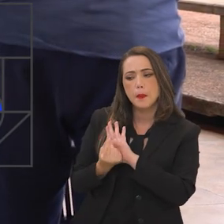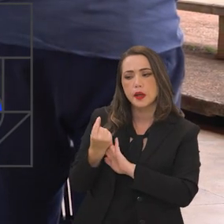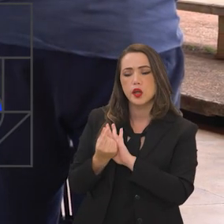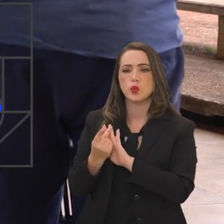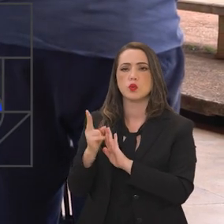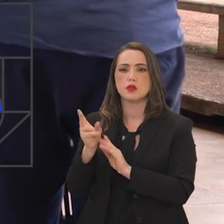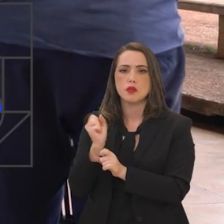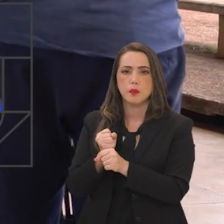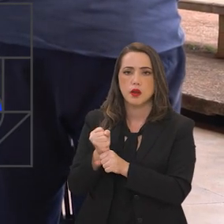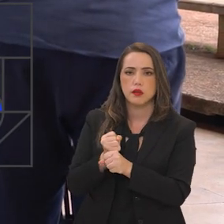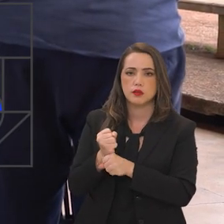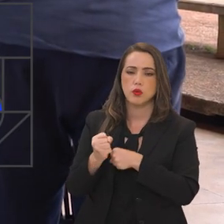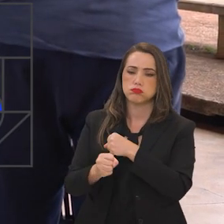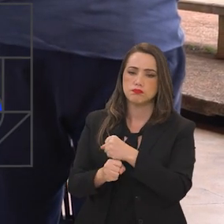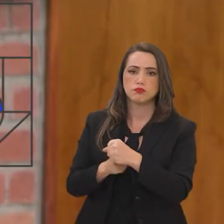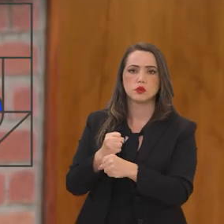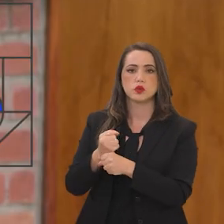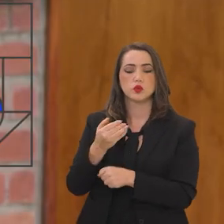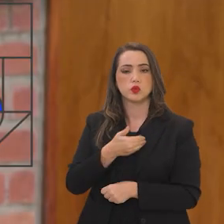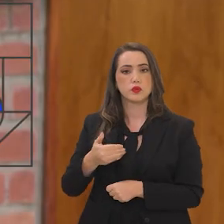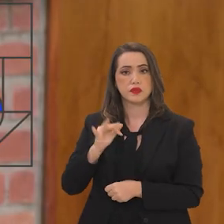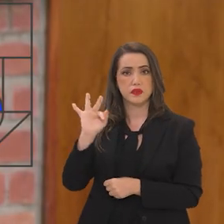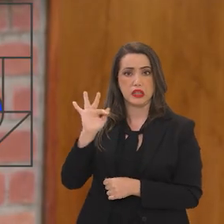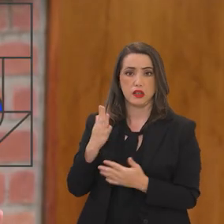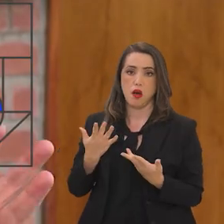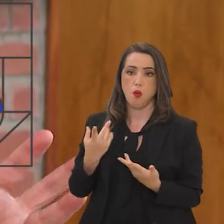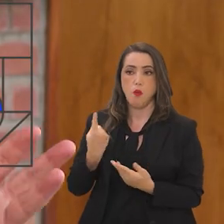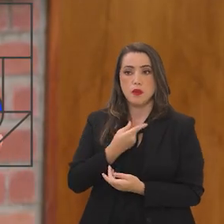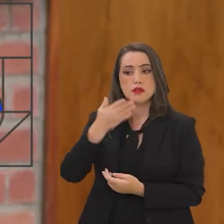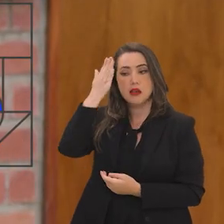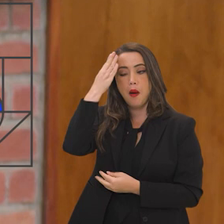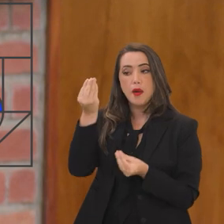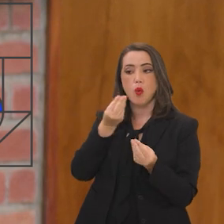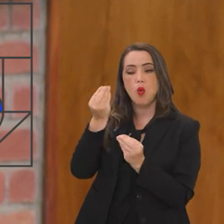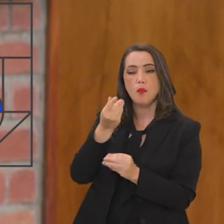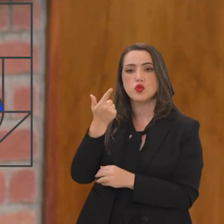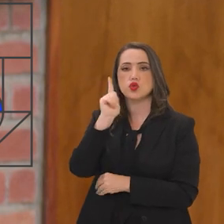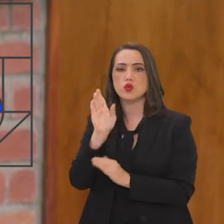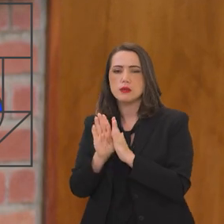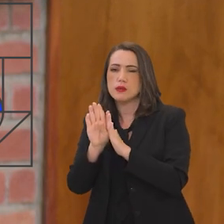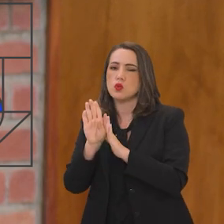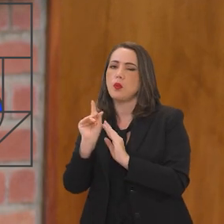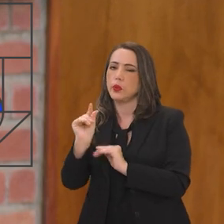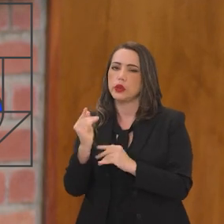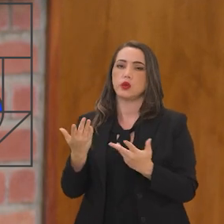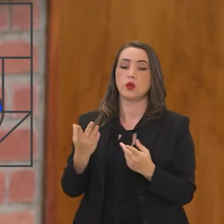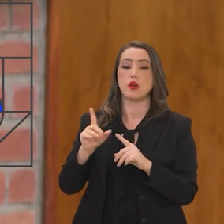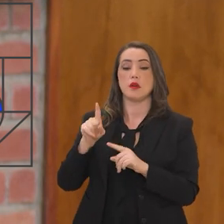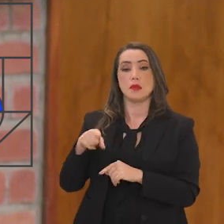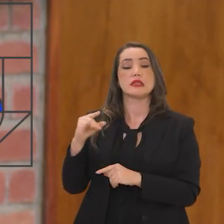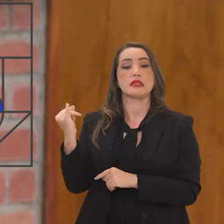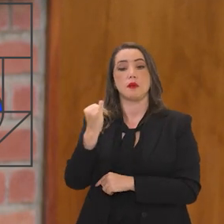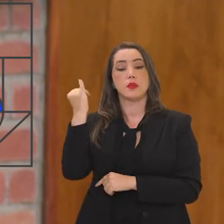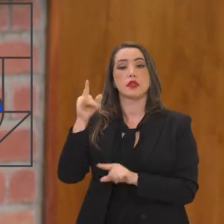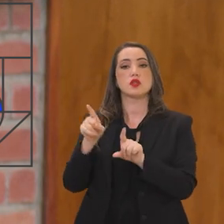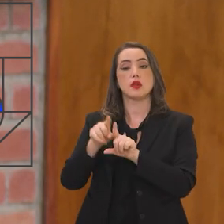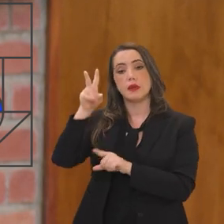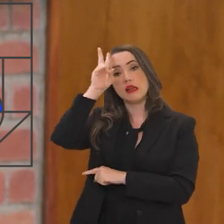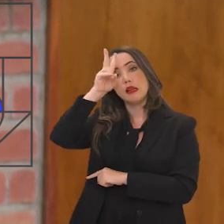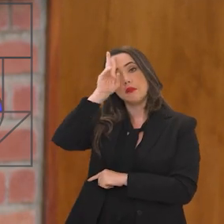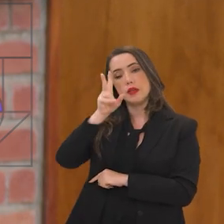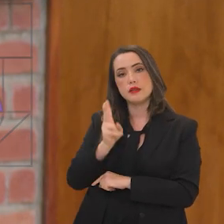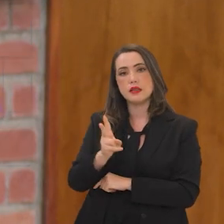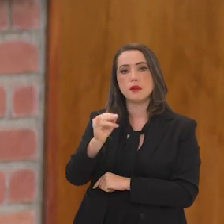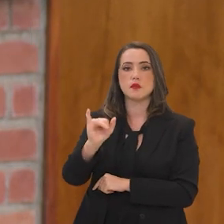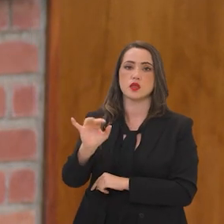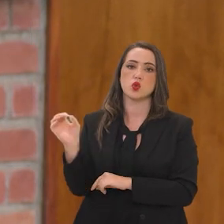orçamento anual do orçamento Federal para saber o quanto que a gente pode absorver em termos de reajuste é importante também sempre lembrar